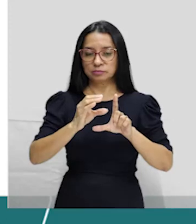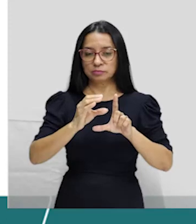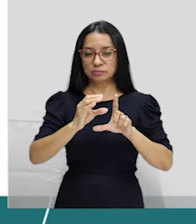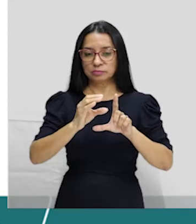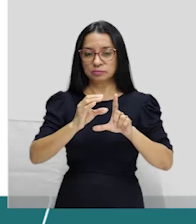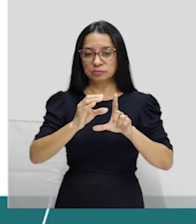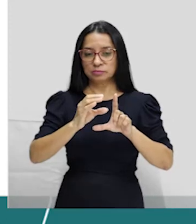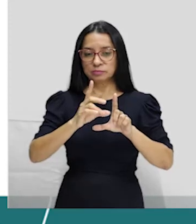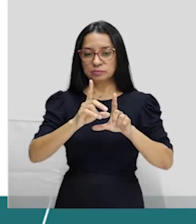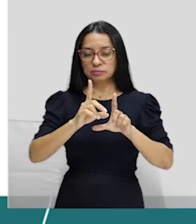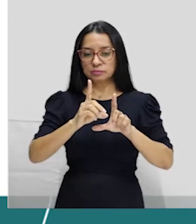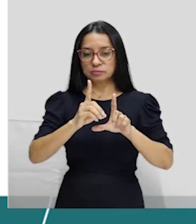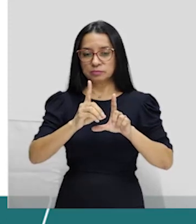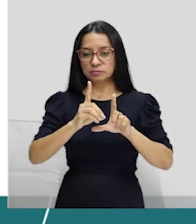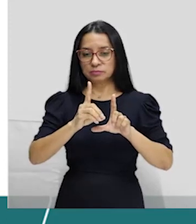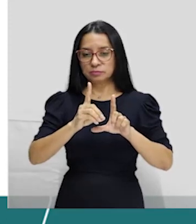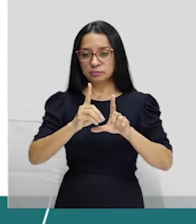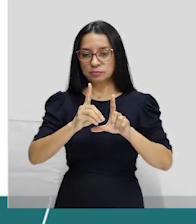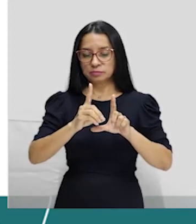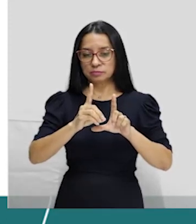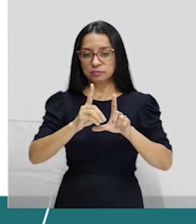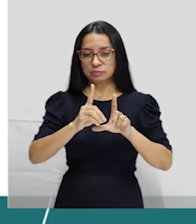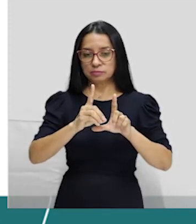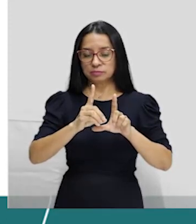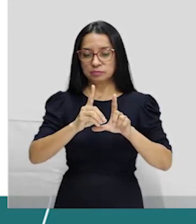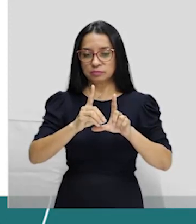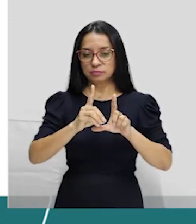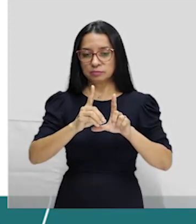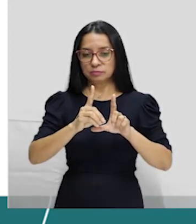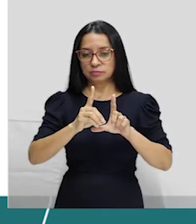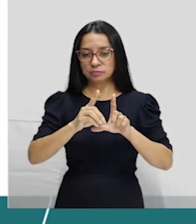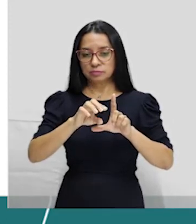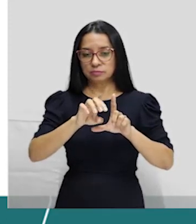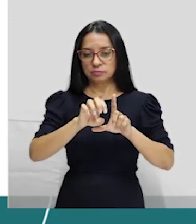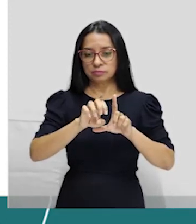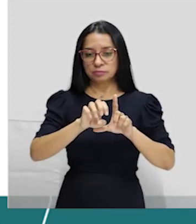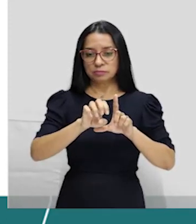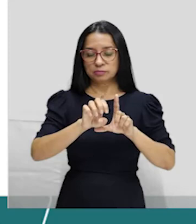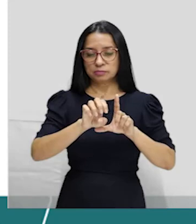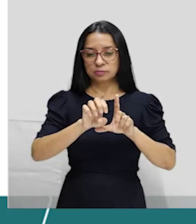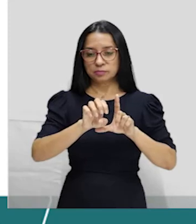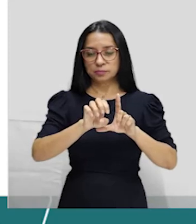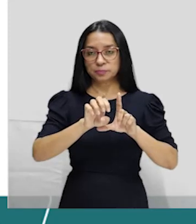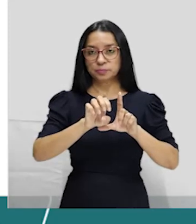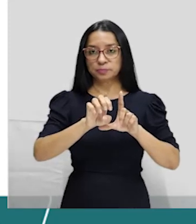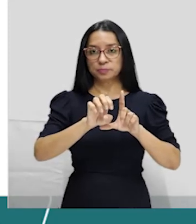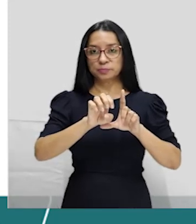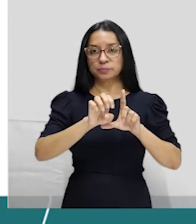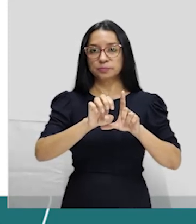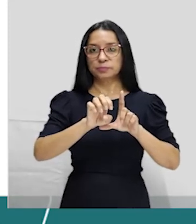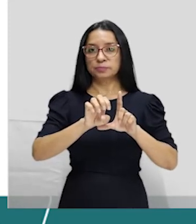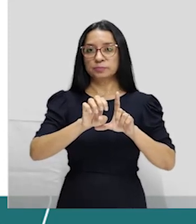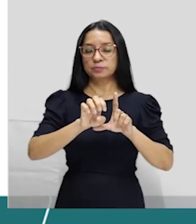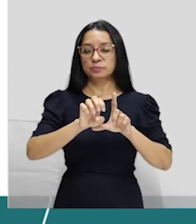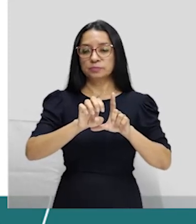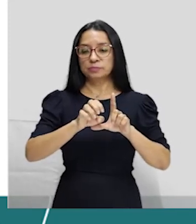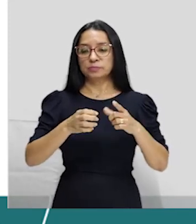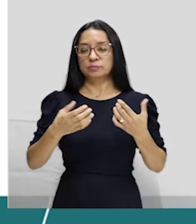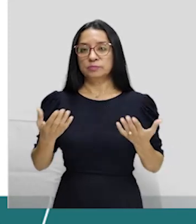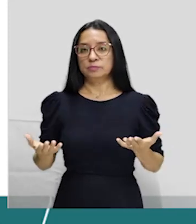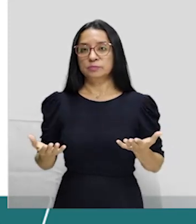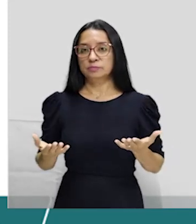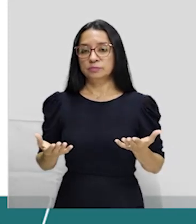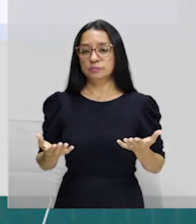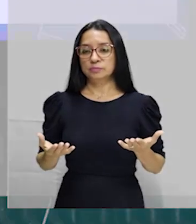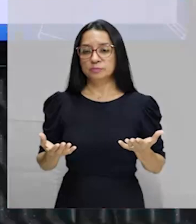Letra D, pela existência de lençóis petrolíferos. Ou letra E, pela presença de altas cadeias montanhosas.